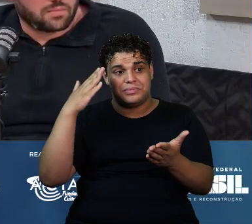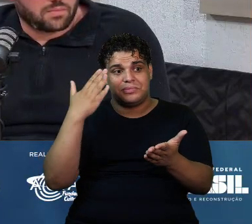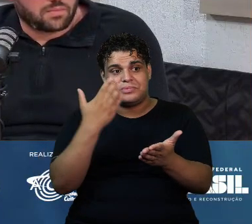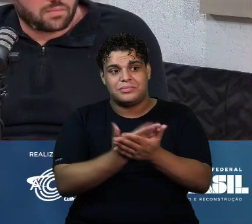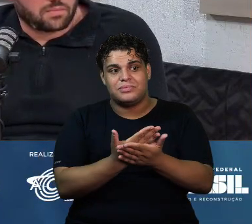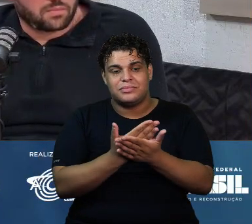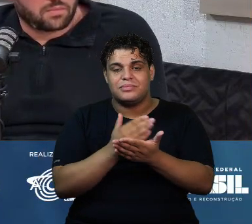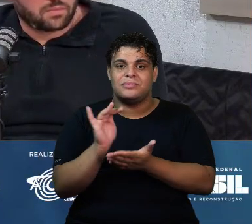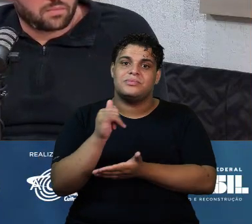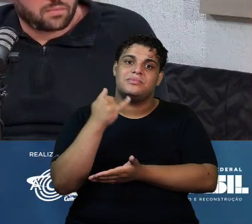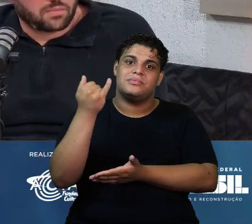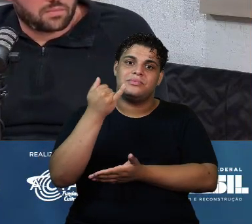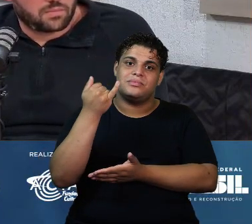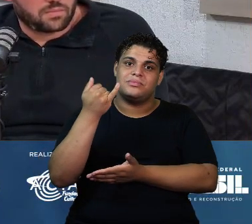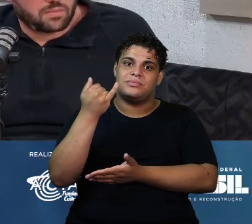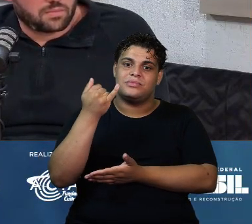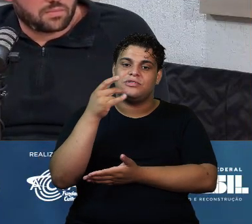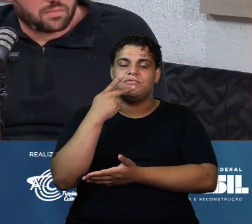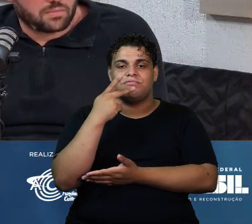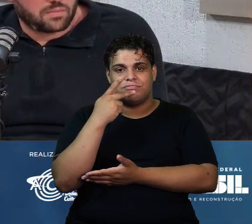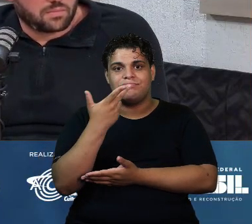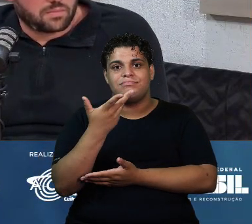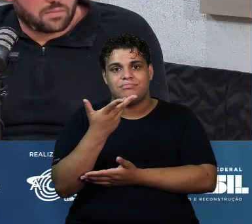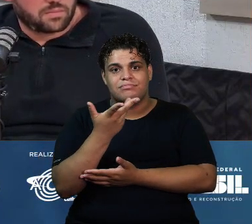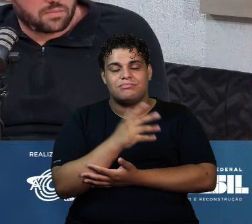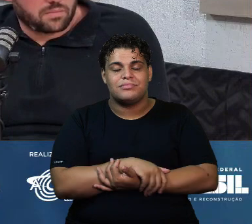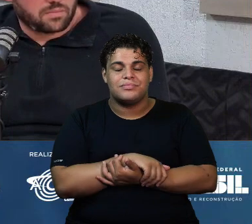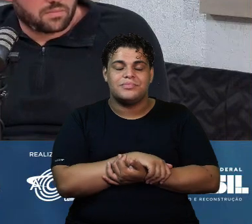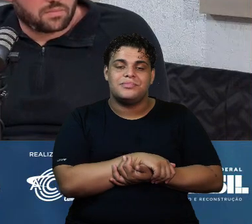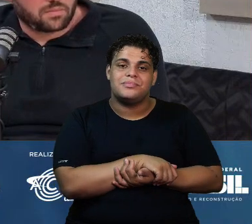muito importante a gente refletir sobre isso e